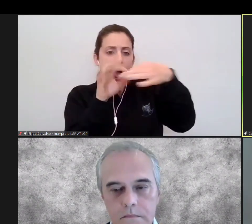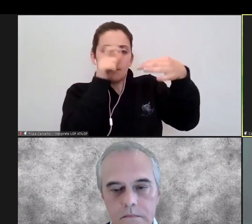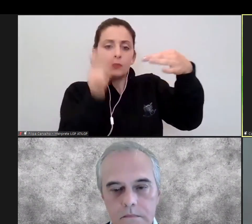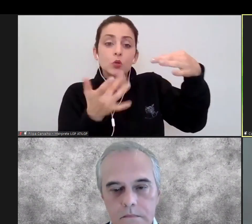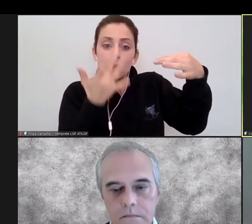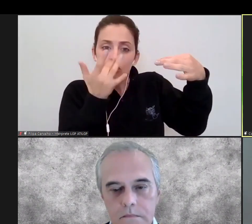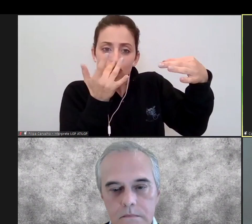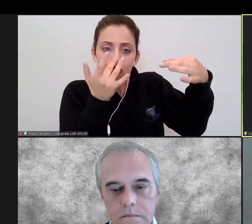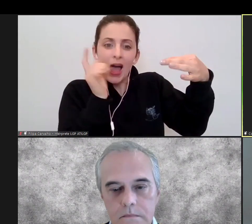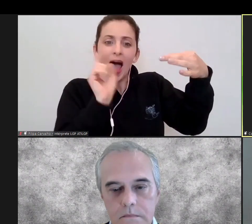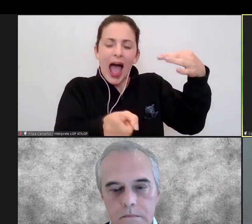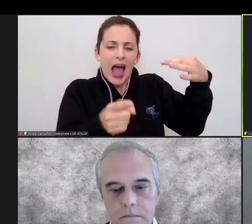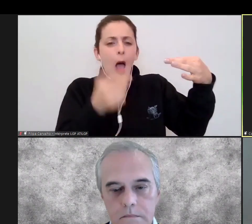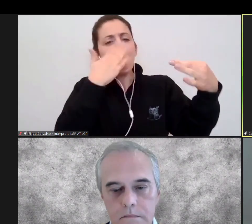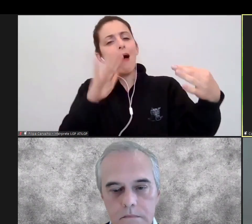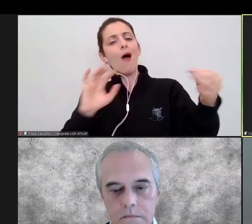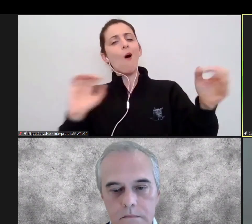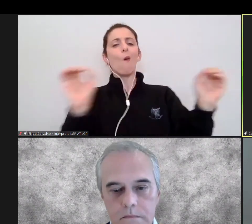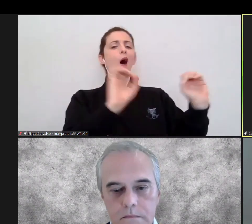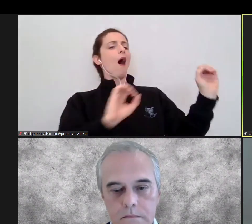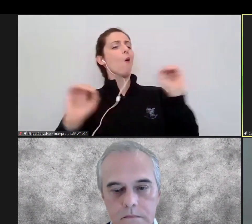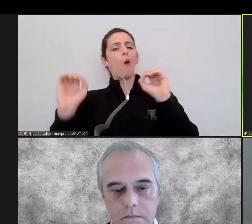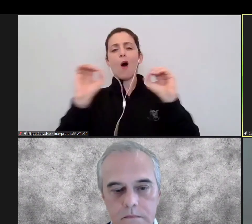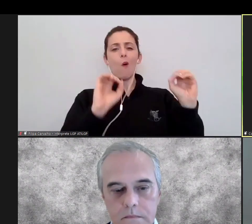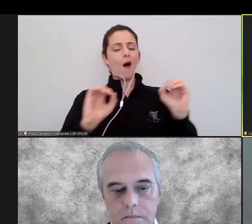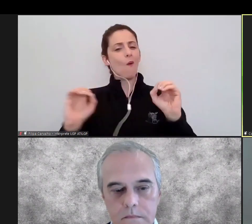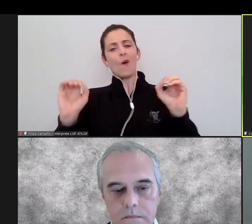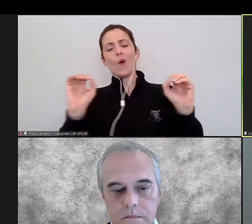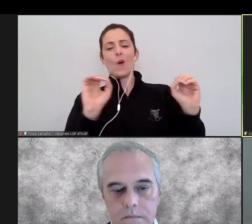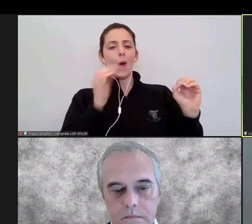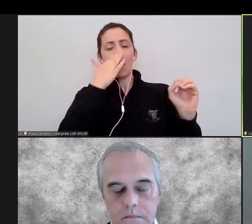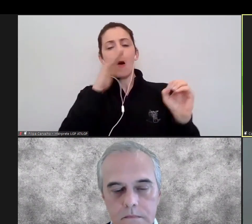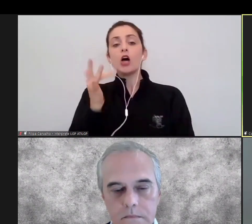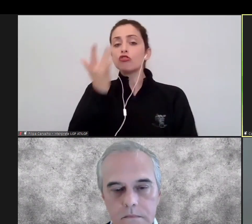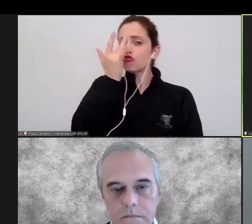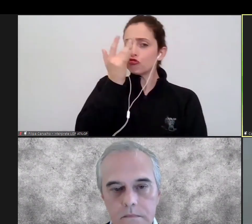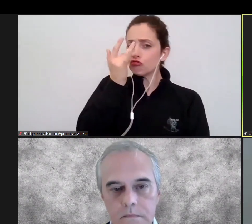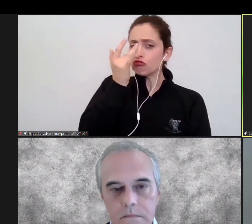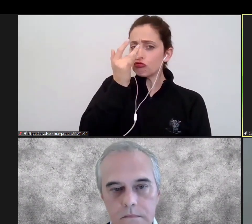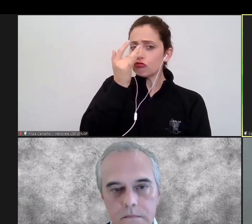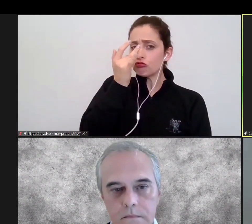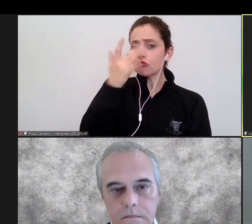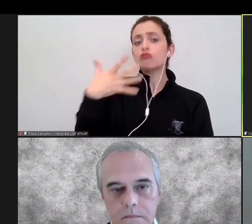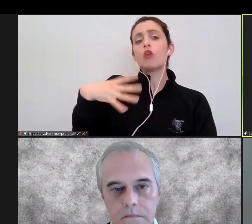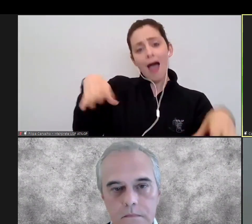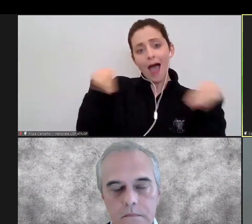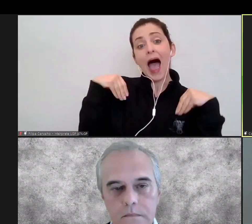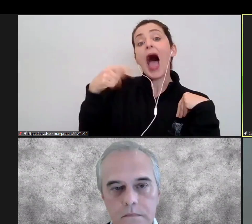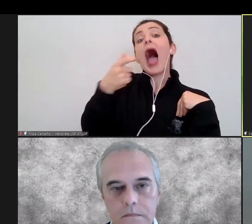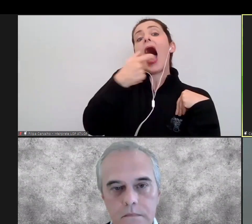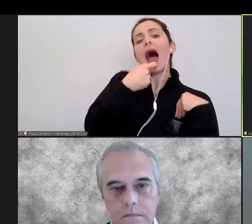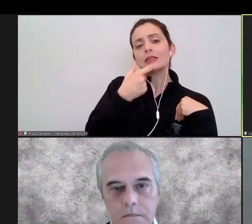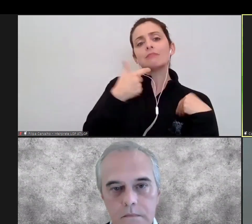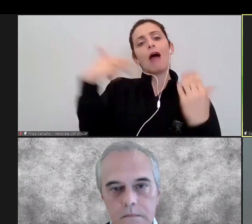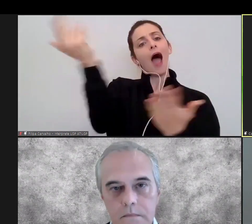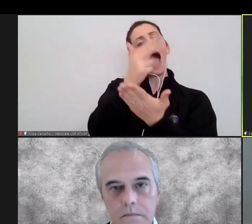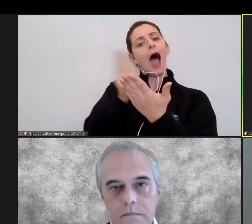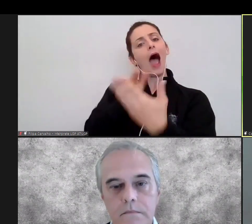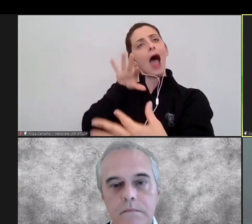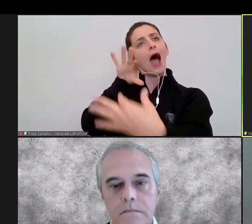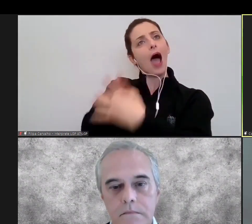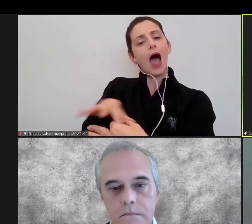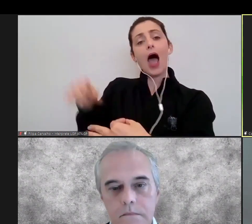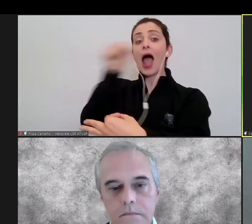Existe uma espécie de invisibilidade nesse sentido, portanto, um negro é bem aceito por norma, se for um artista, que ele vai cantar,